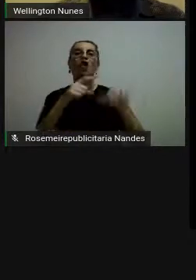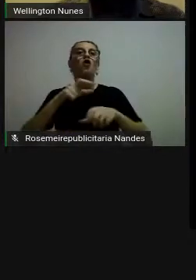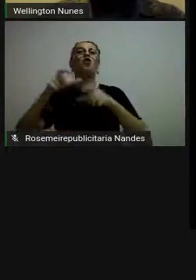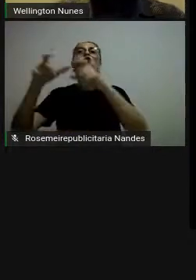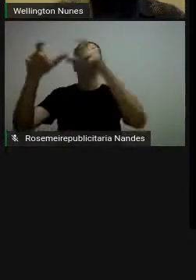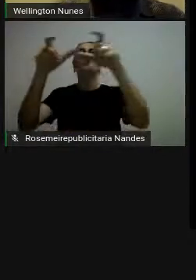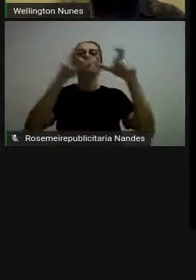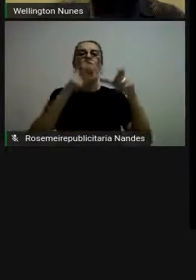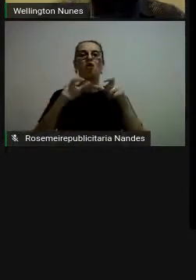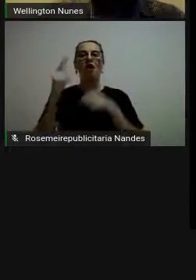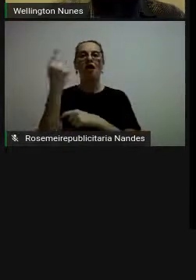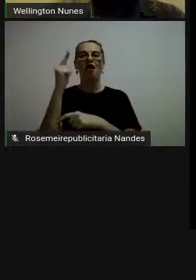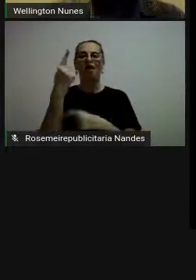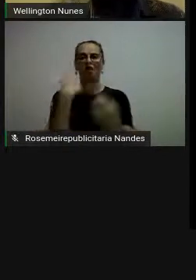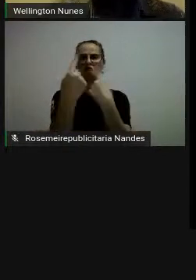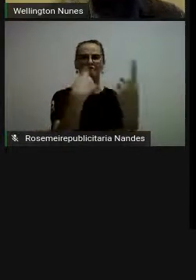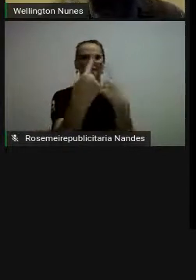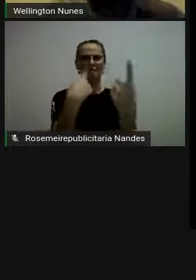peguei essa imagem.